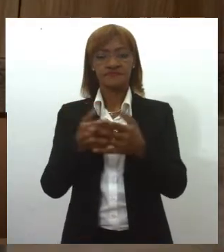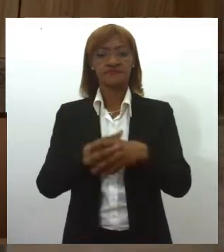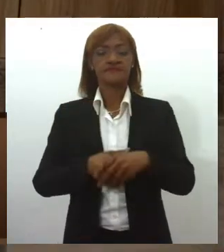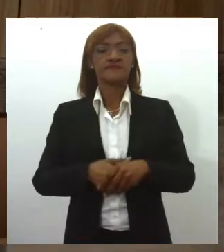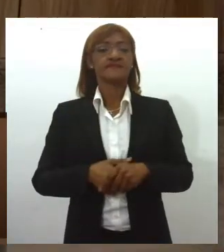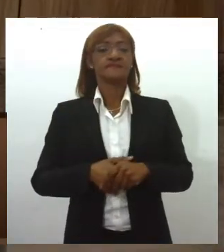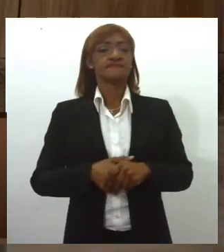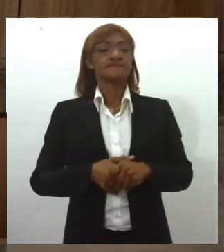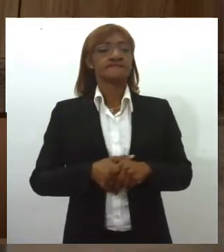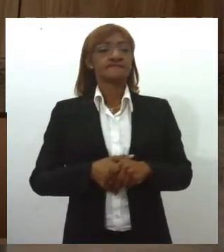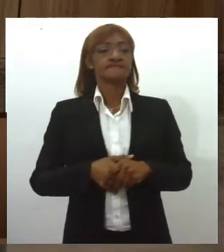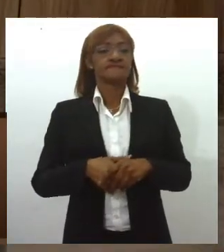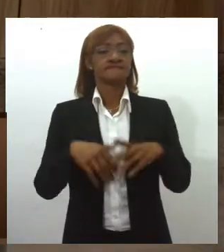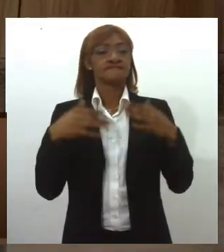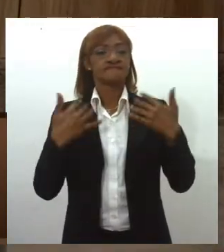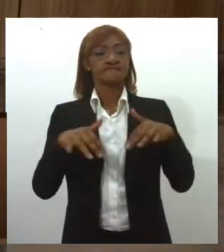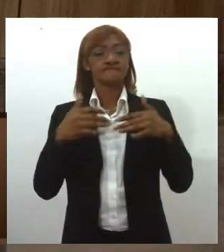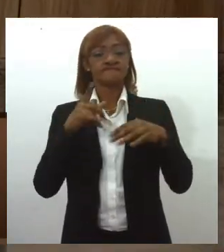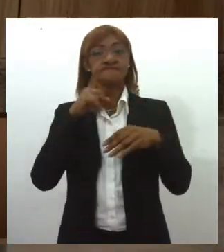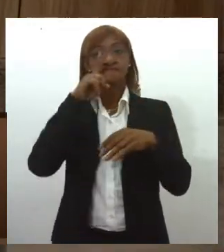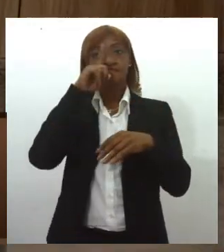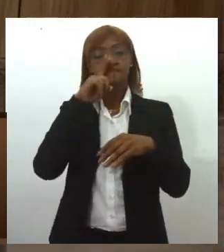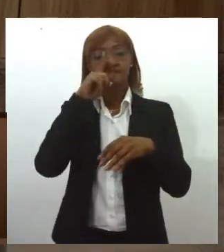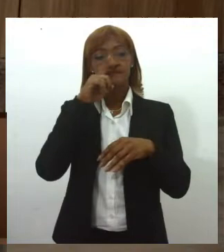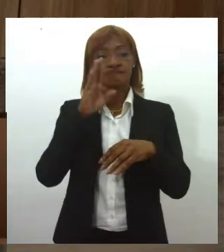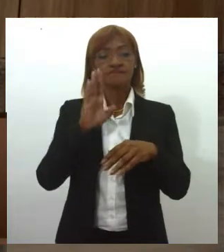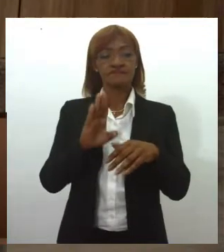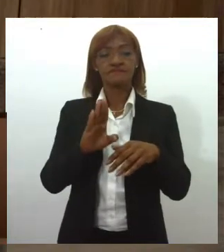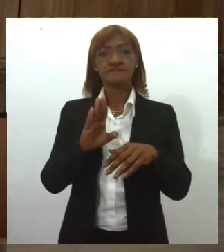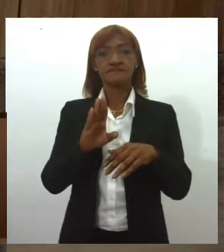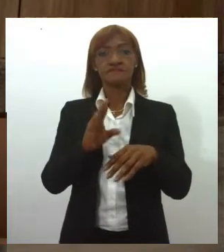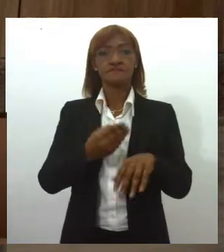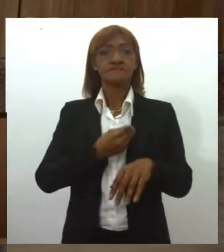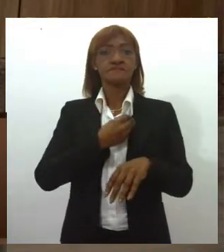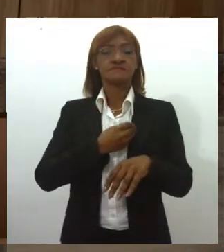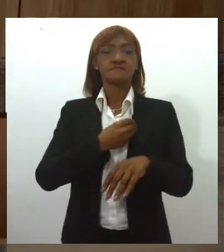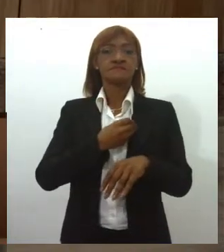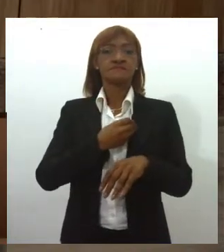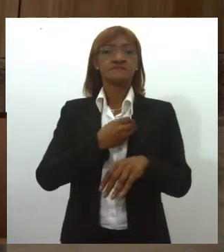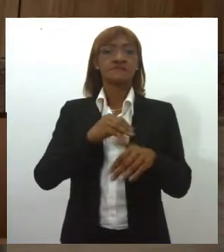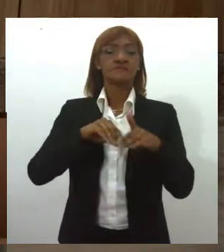de risco para a doença relacionado aos hábitos de vida do paciente?